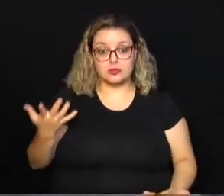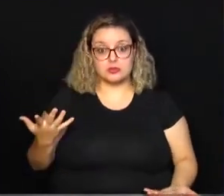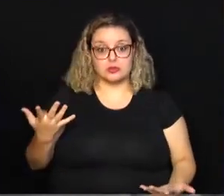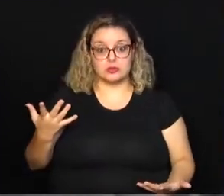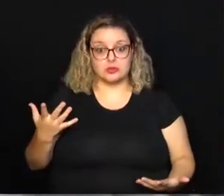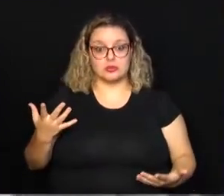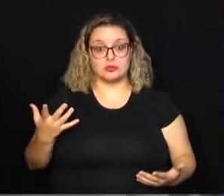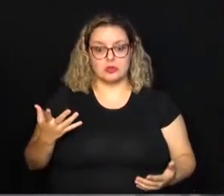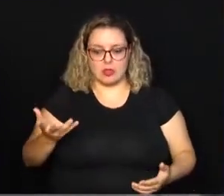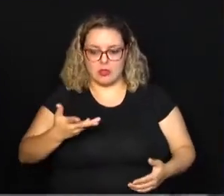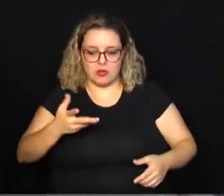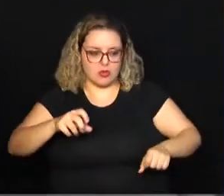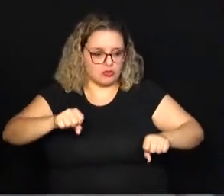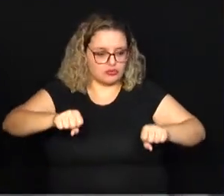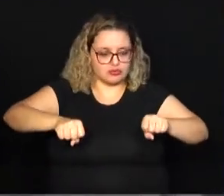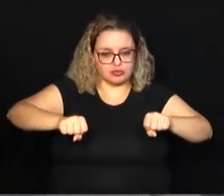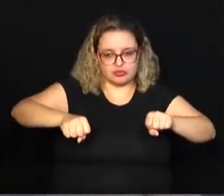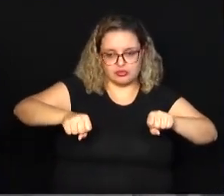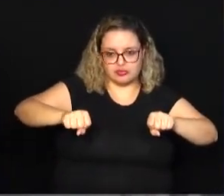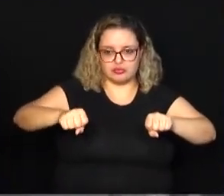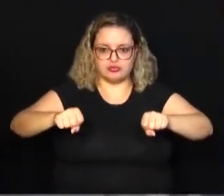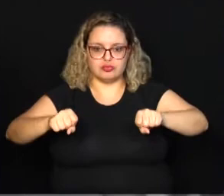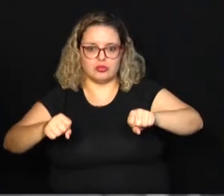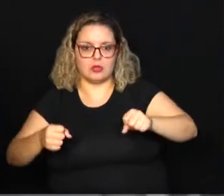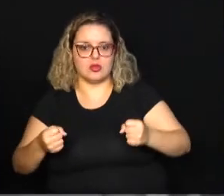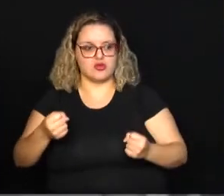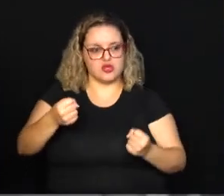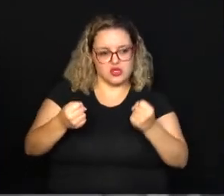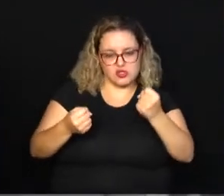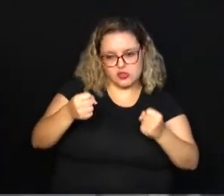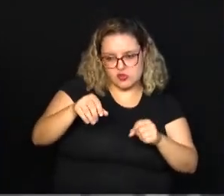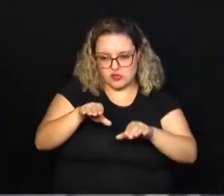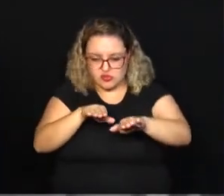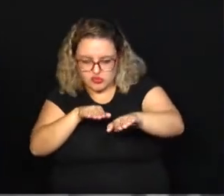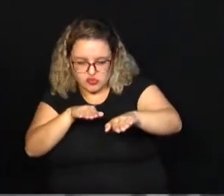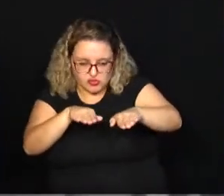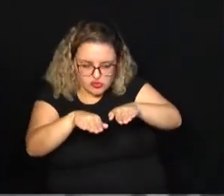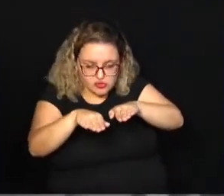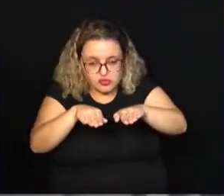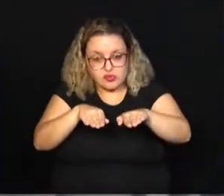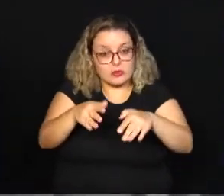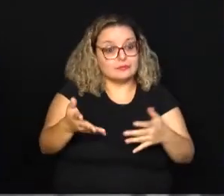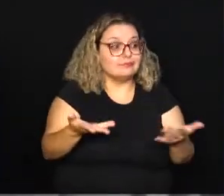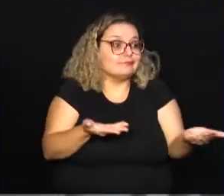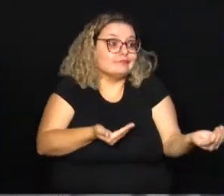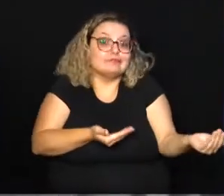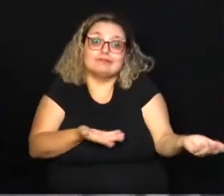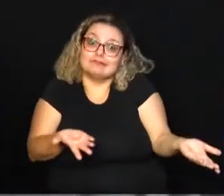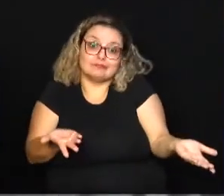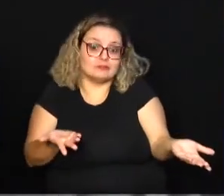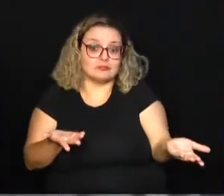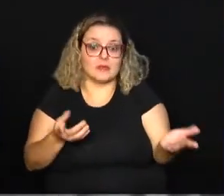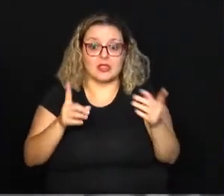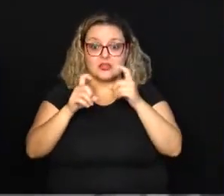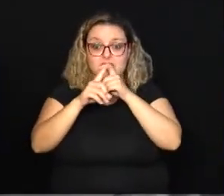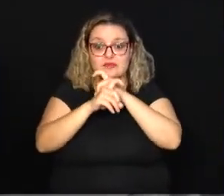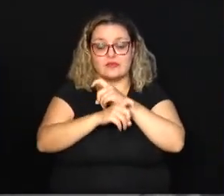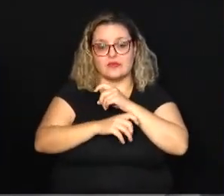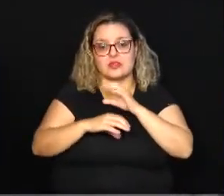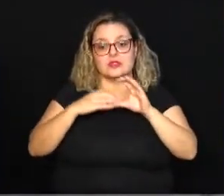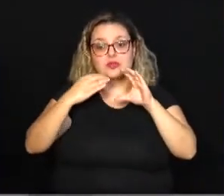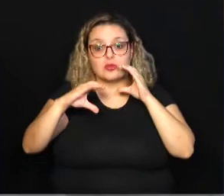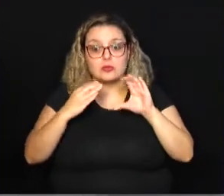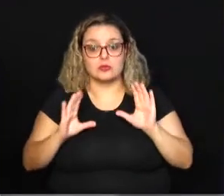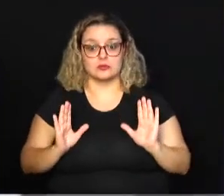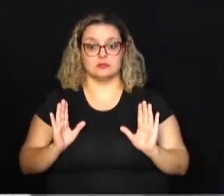Corrida de automóvel, se colocar em risco em situações extremas. O jovem é assim, então é difícil essa comunicação,